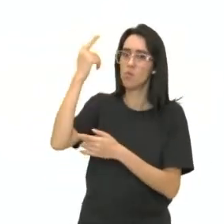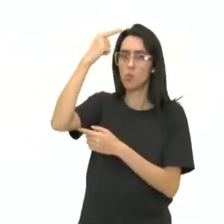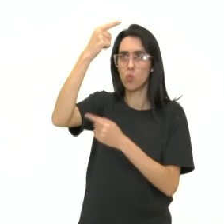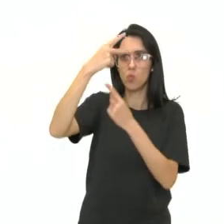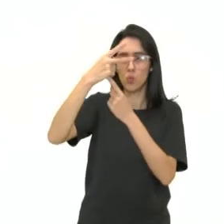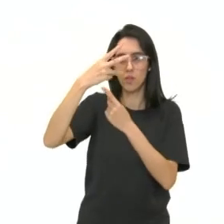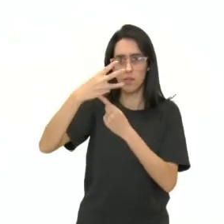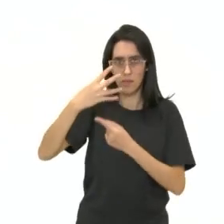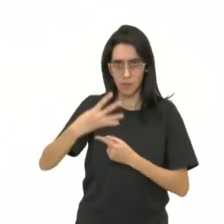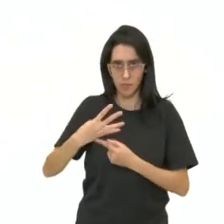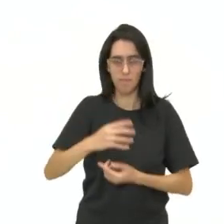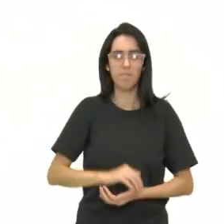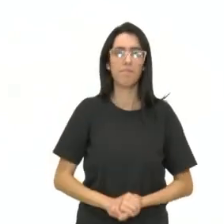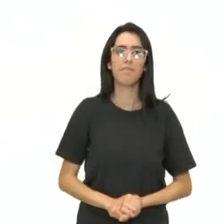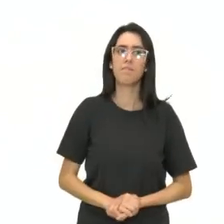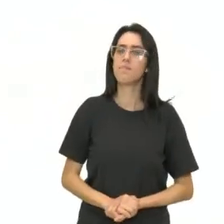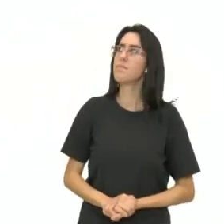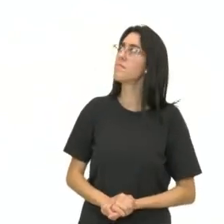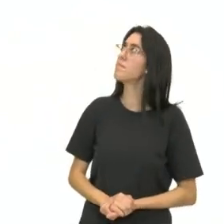lá. Sergio,